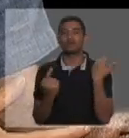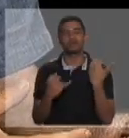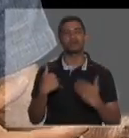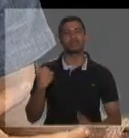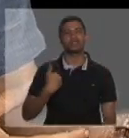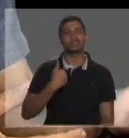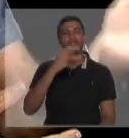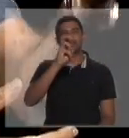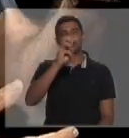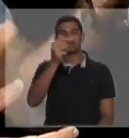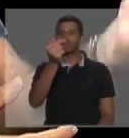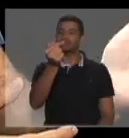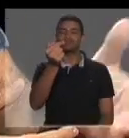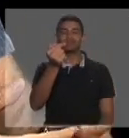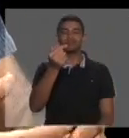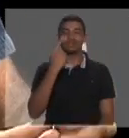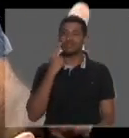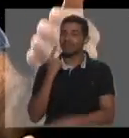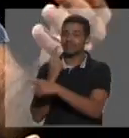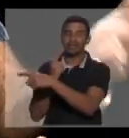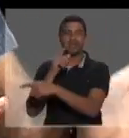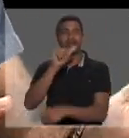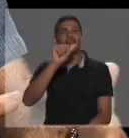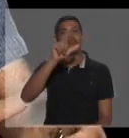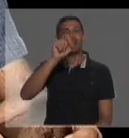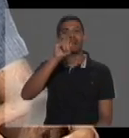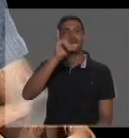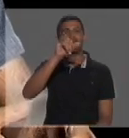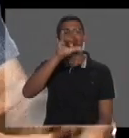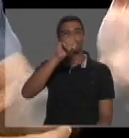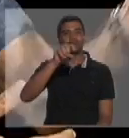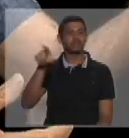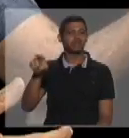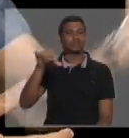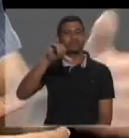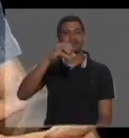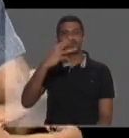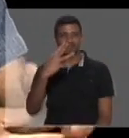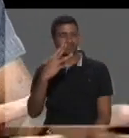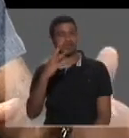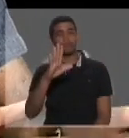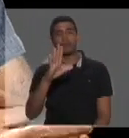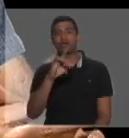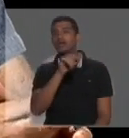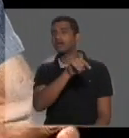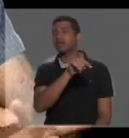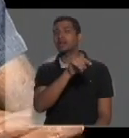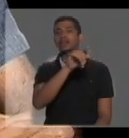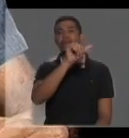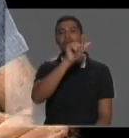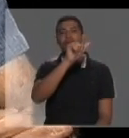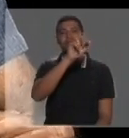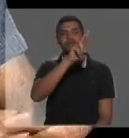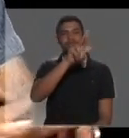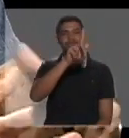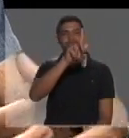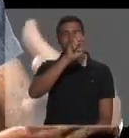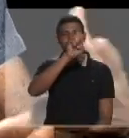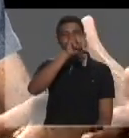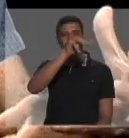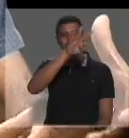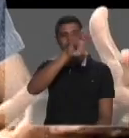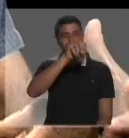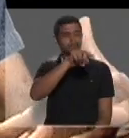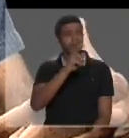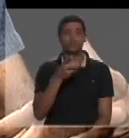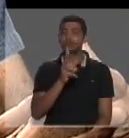com 57 anos, você vê seu Aloysio acaba falecendo com 93 e o seu Jorge Argemiro está aí com 95 inteiro. Então,